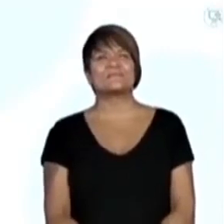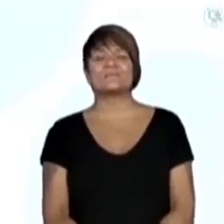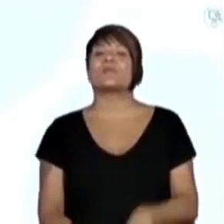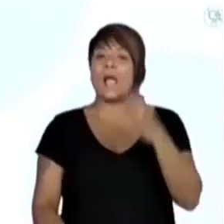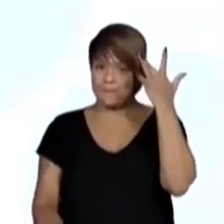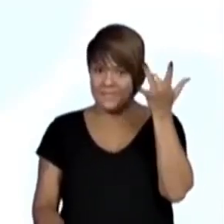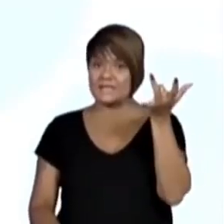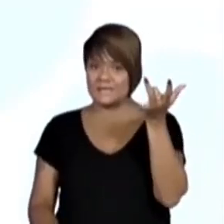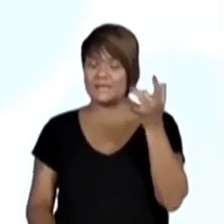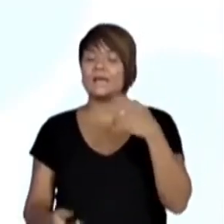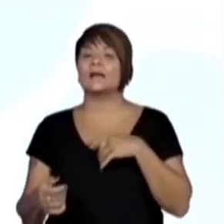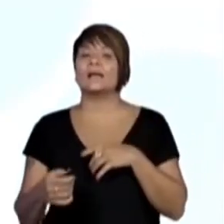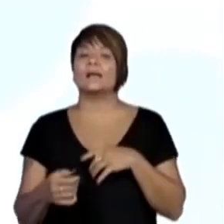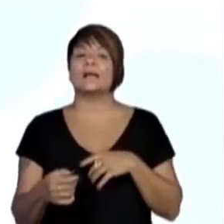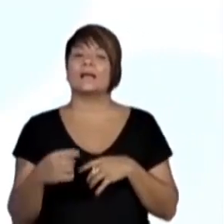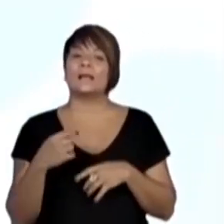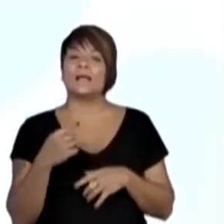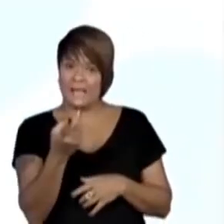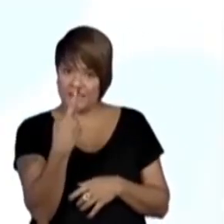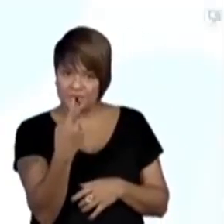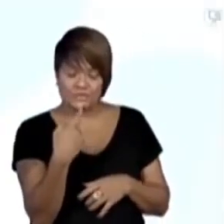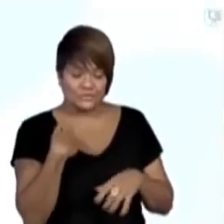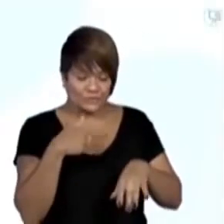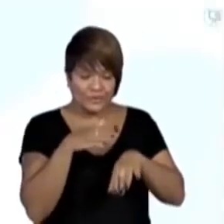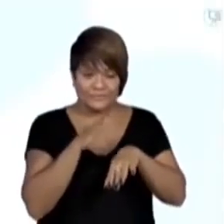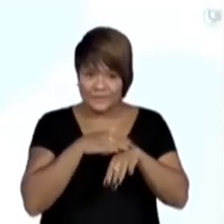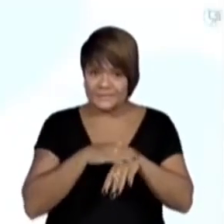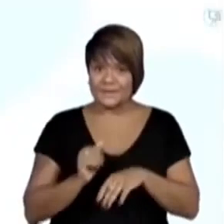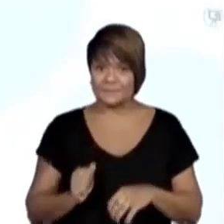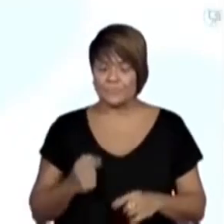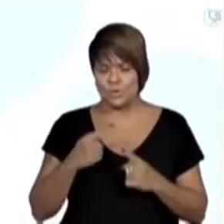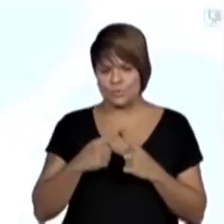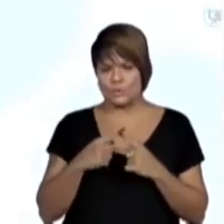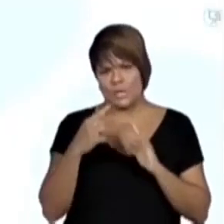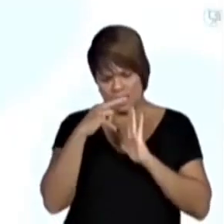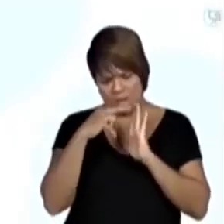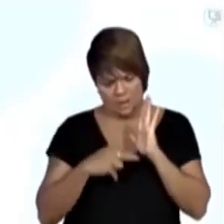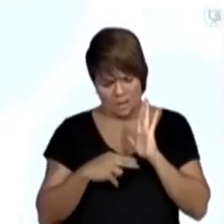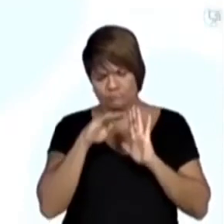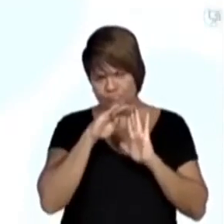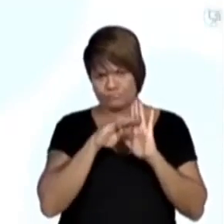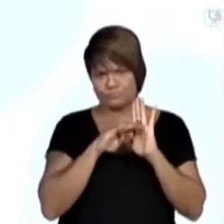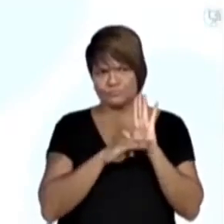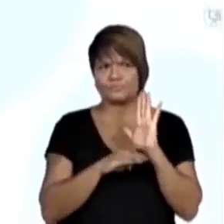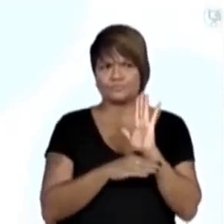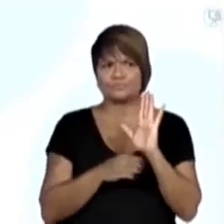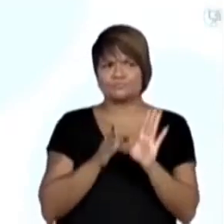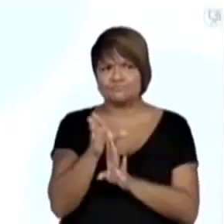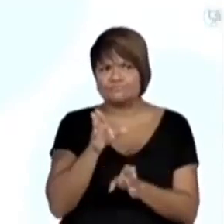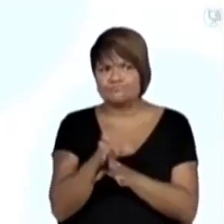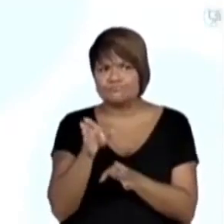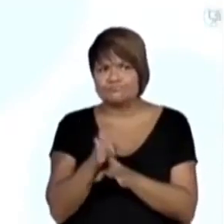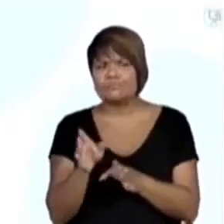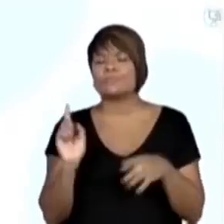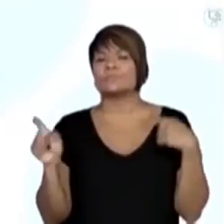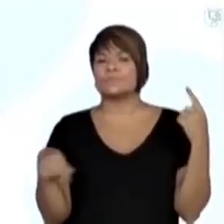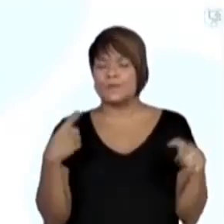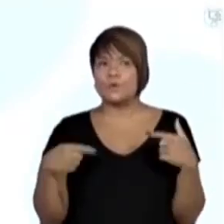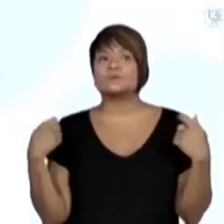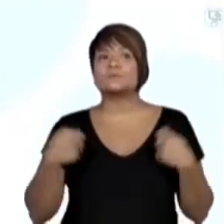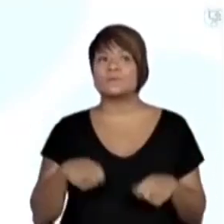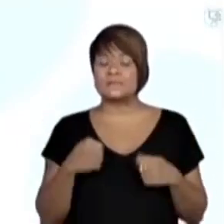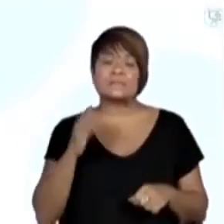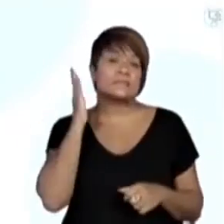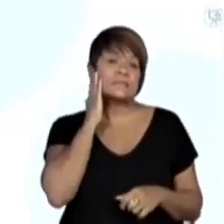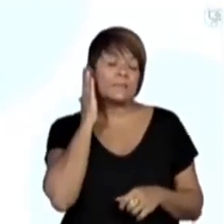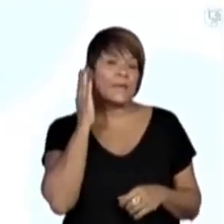Amanhã nós vamos confeccionar esse brinquedo, porque se nós lemos um texto instrucional, depois nós temos que saber colocar